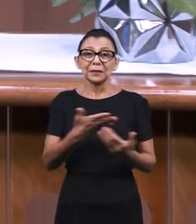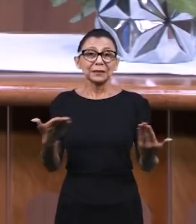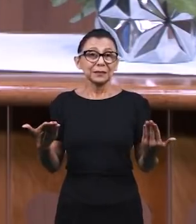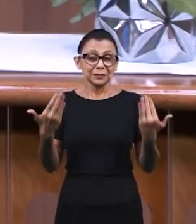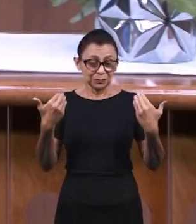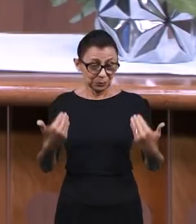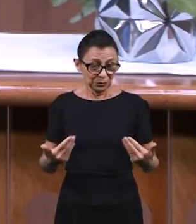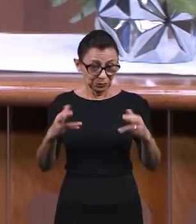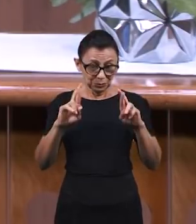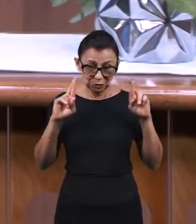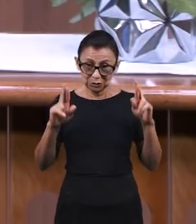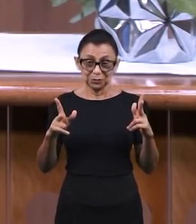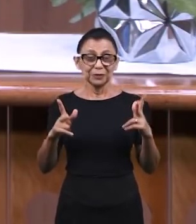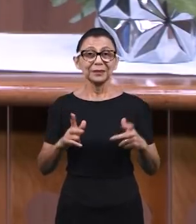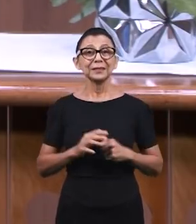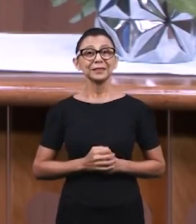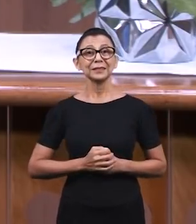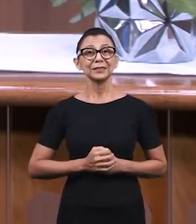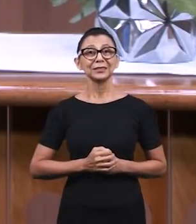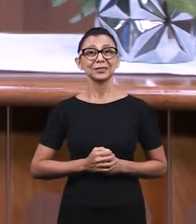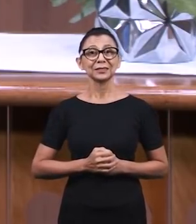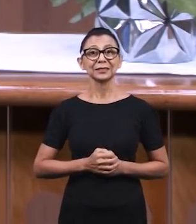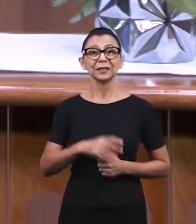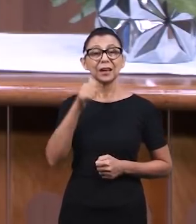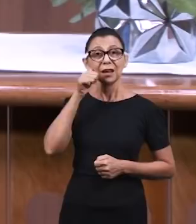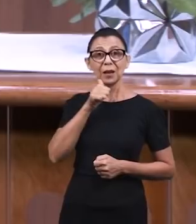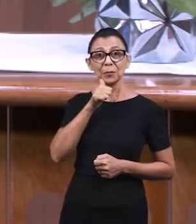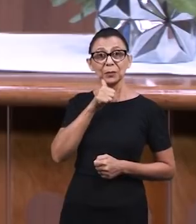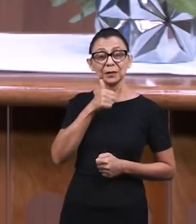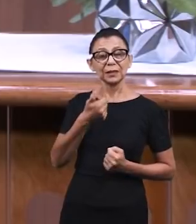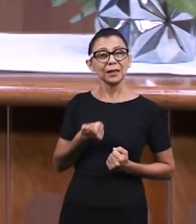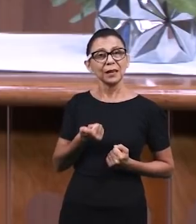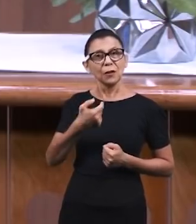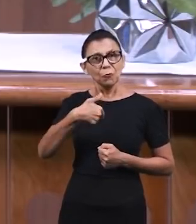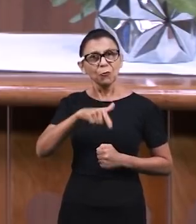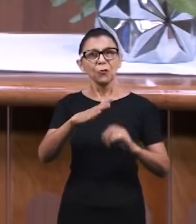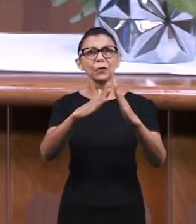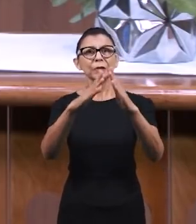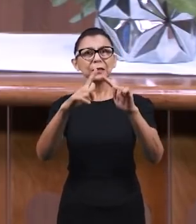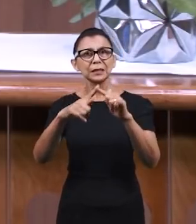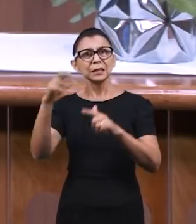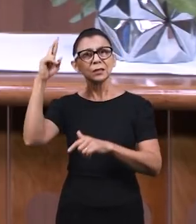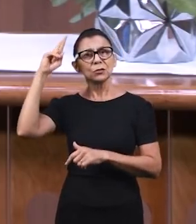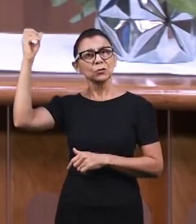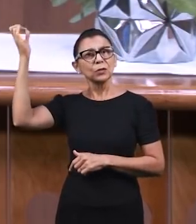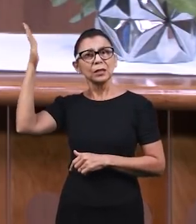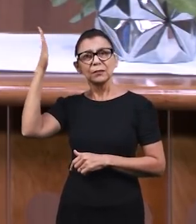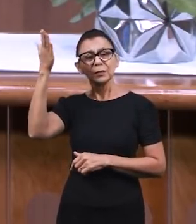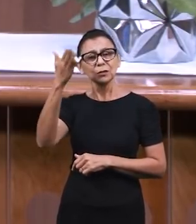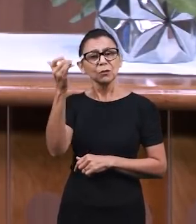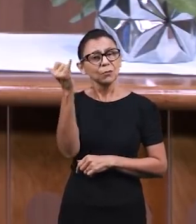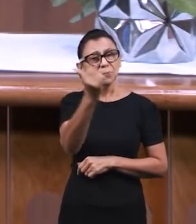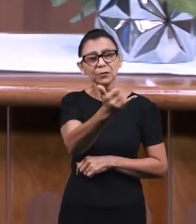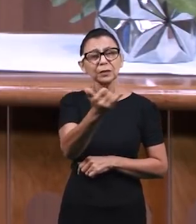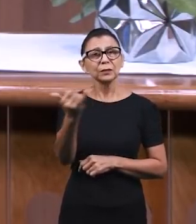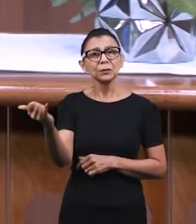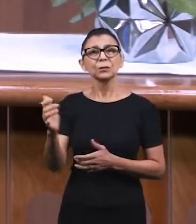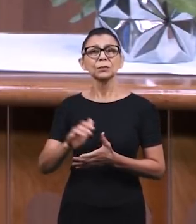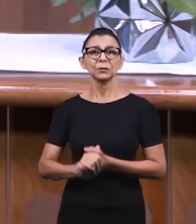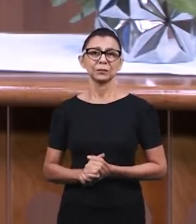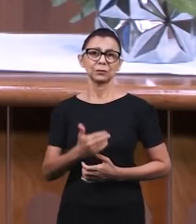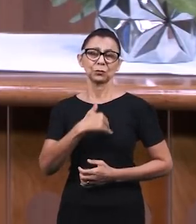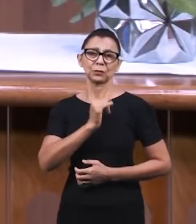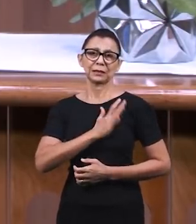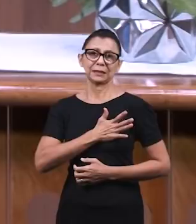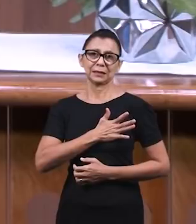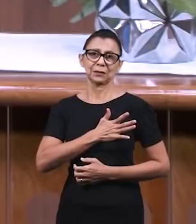das águas vivas, ou seja, ela aceitou aquele convite, ela foi à igreja e Jesus se revelou a ela,